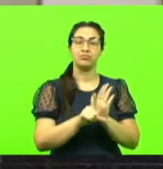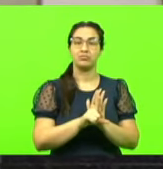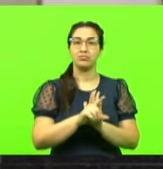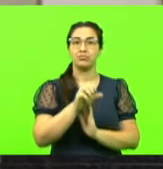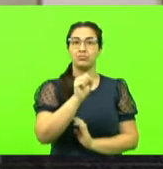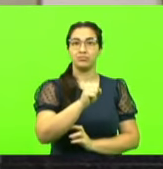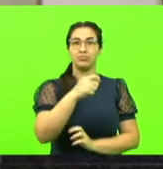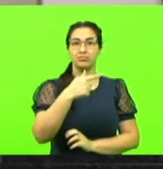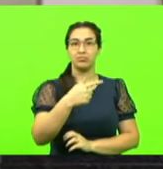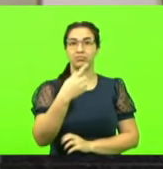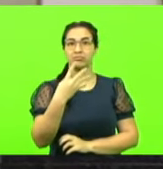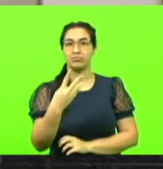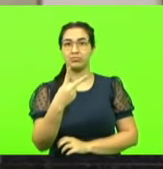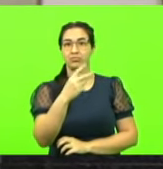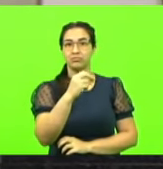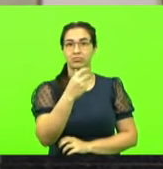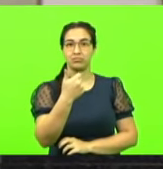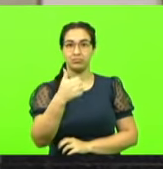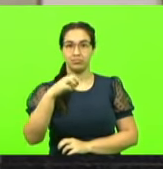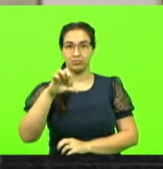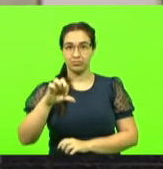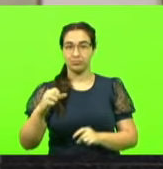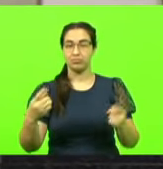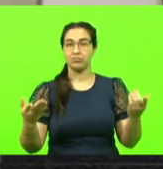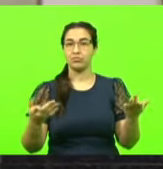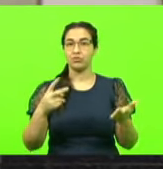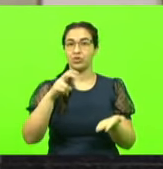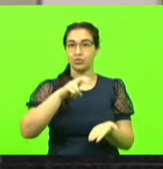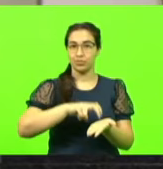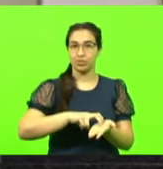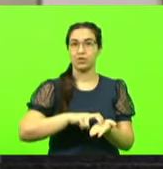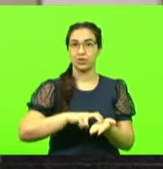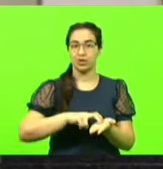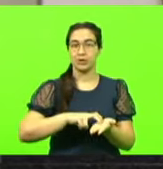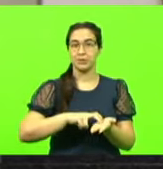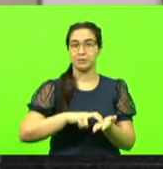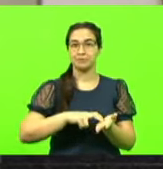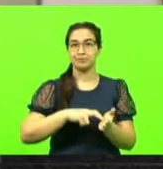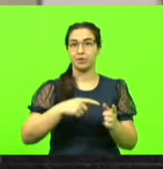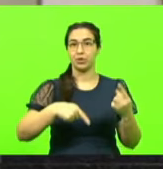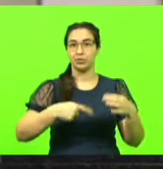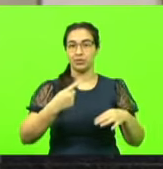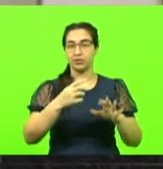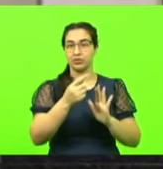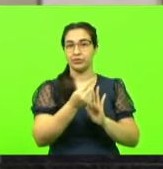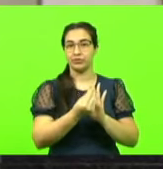17.874/2019, que passou na Comissão de Finanças hoje pela manhã, e o outro, que altera o artigo 1º da Lei